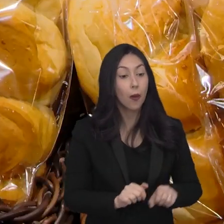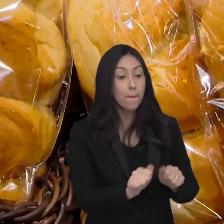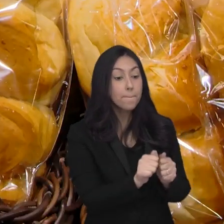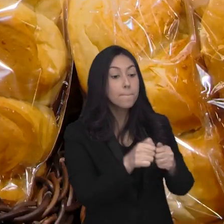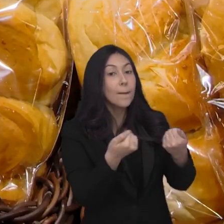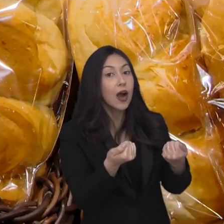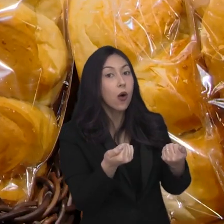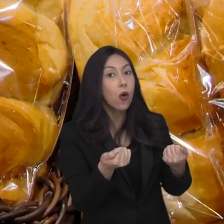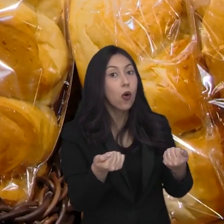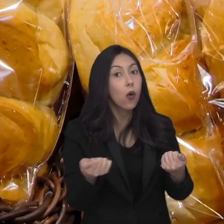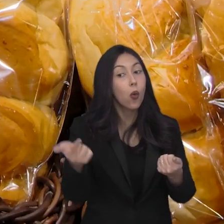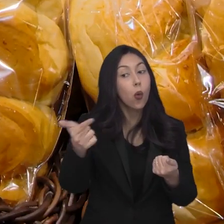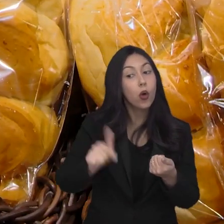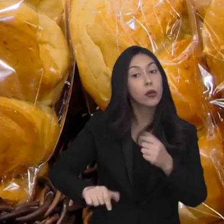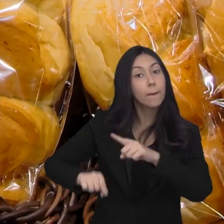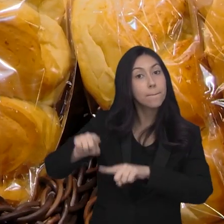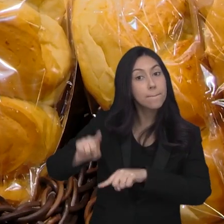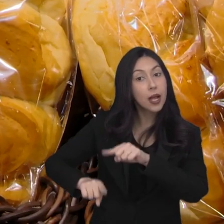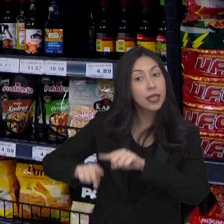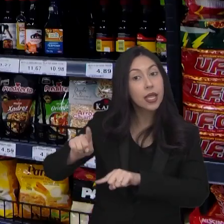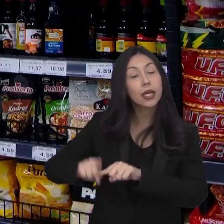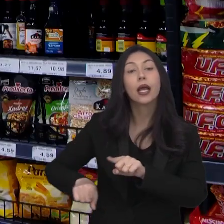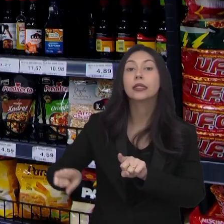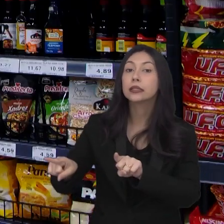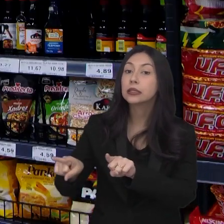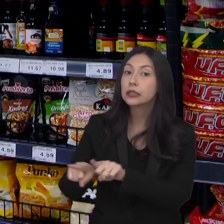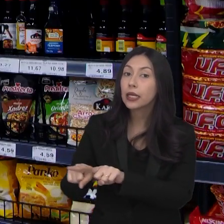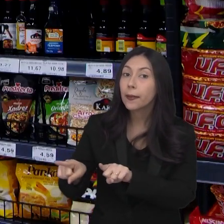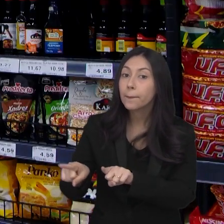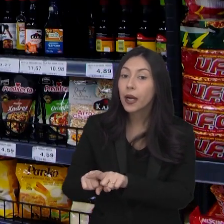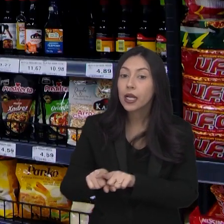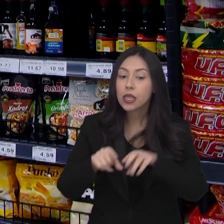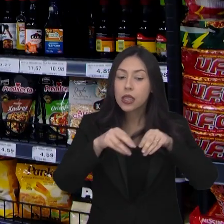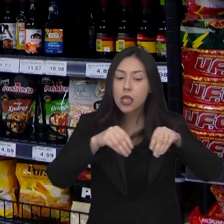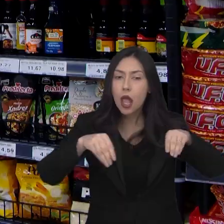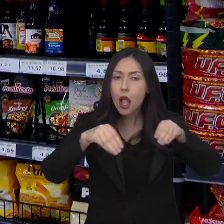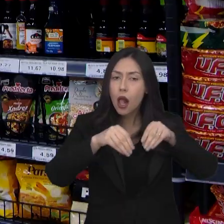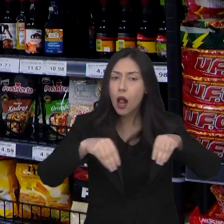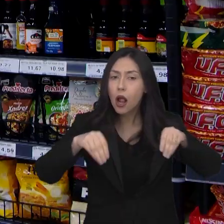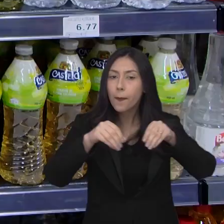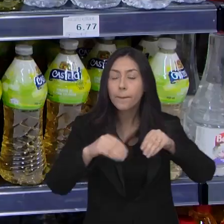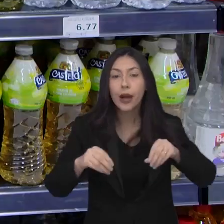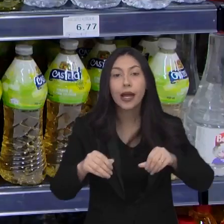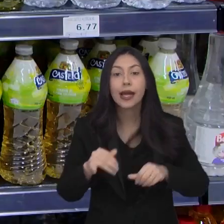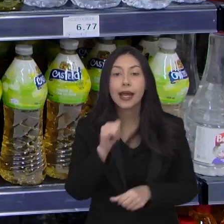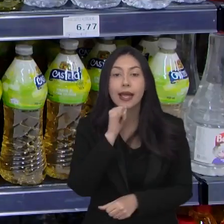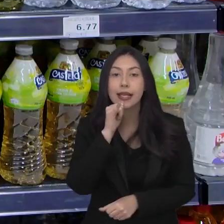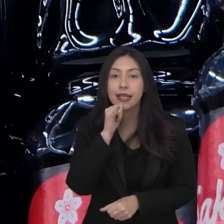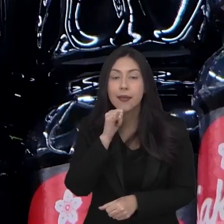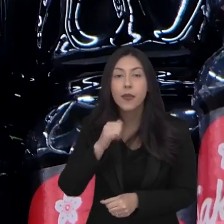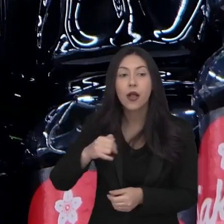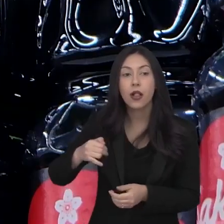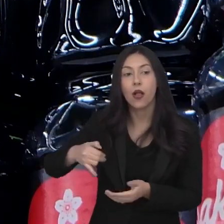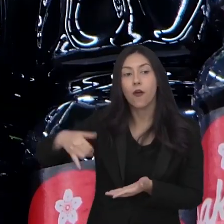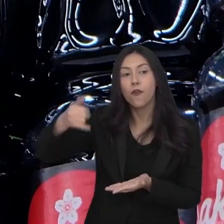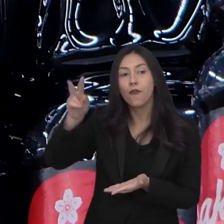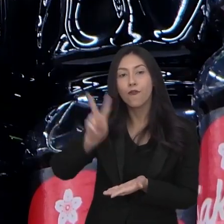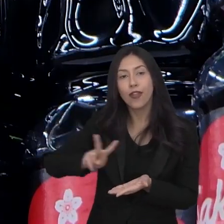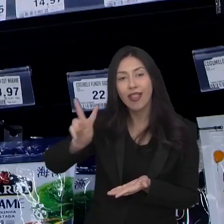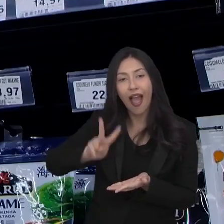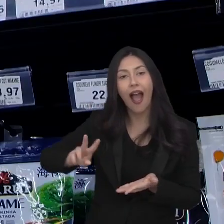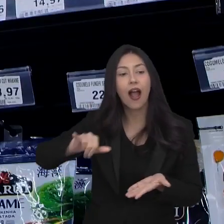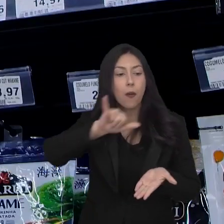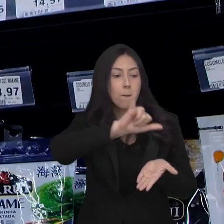do pão, outros produtos industrializados e até mesmo condimentos e temperos, como o vinagre e o molho de